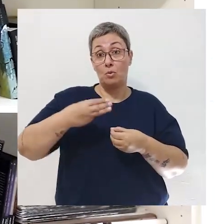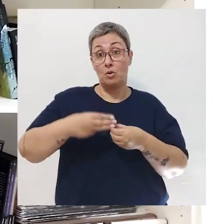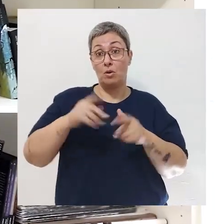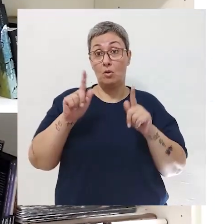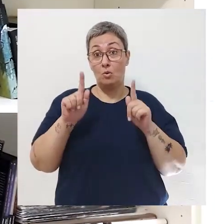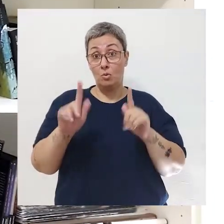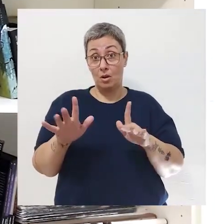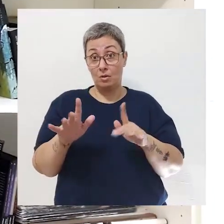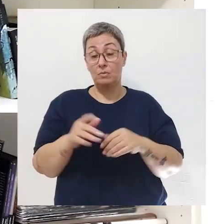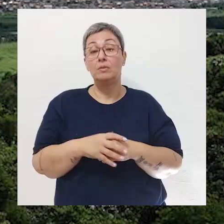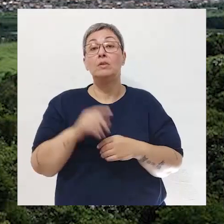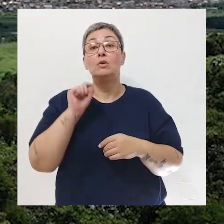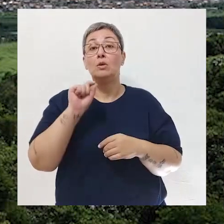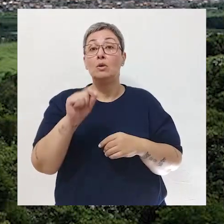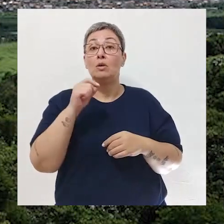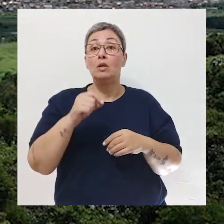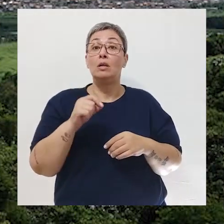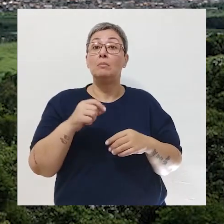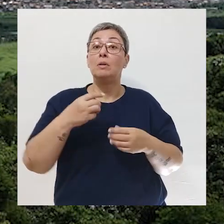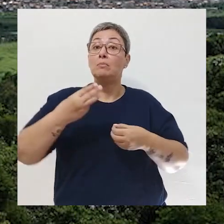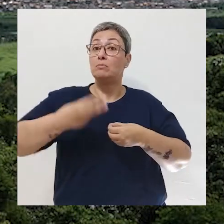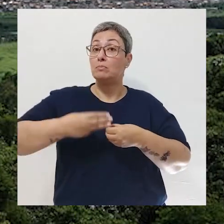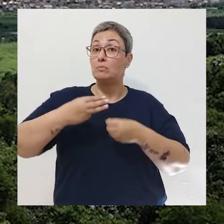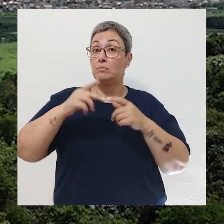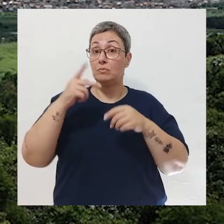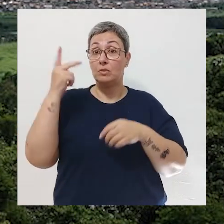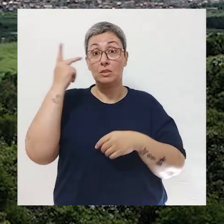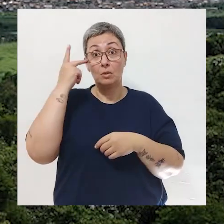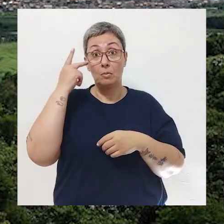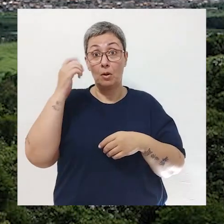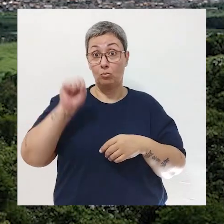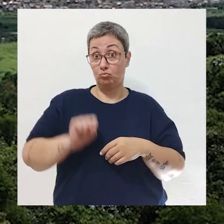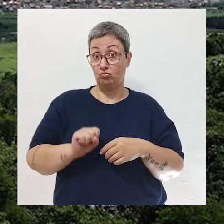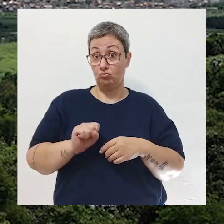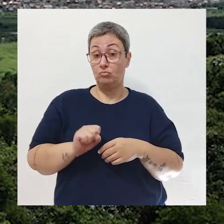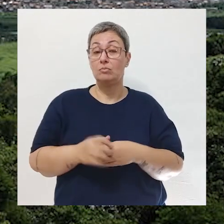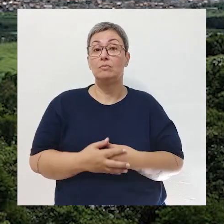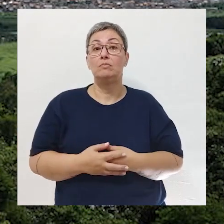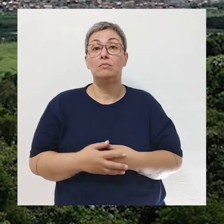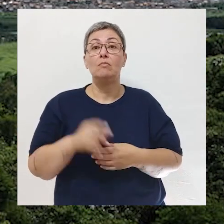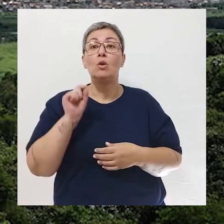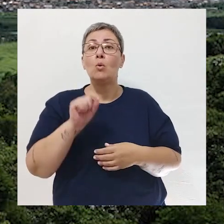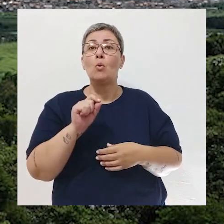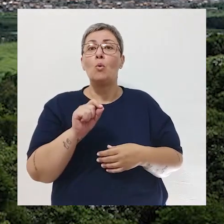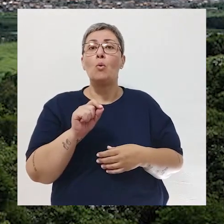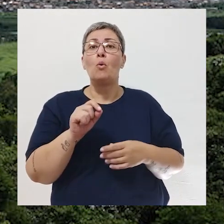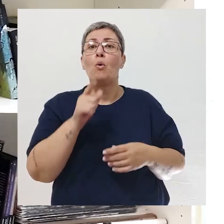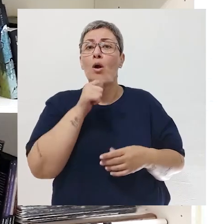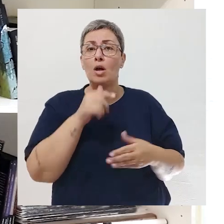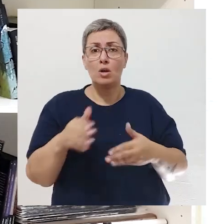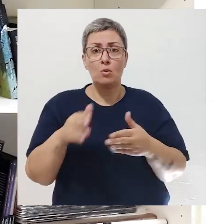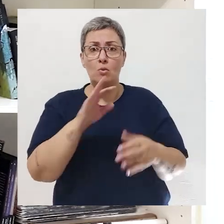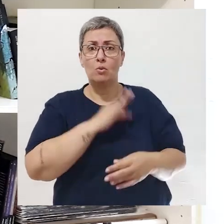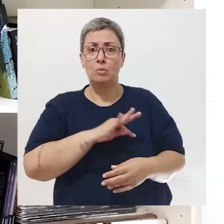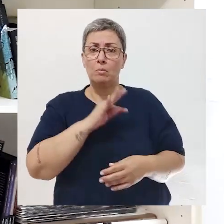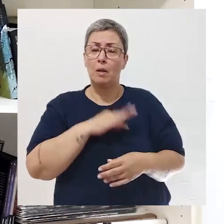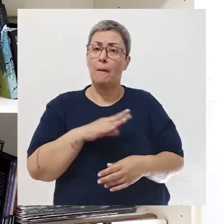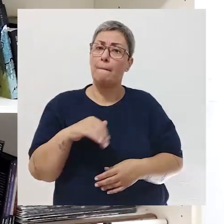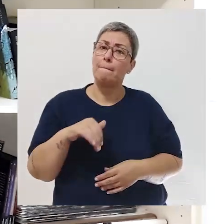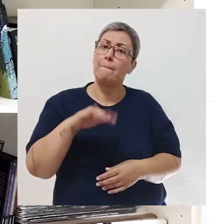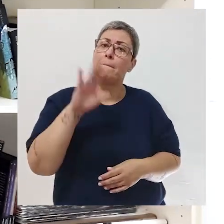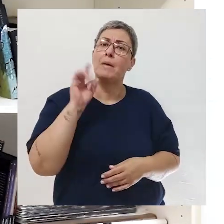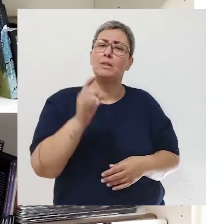de Guarulhos e com o município de São Paulo ao sul. O Rio Tietê é um dos